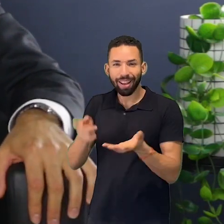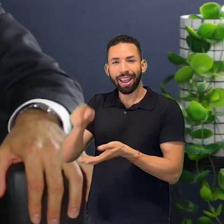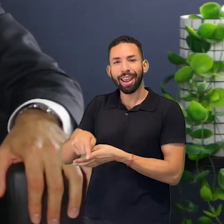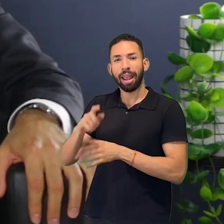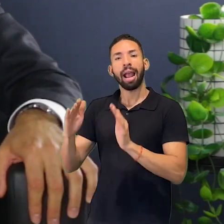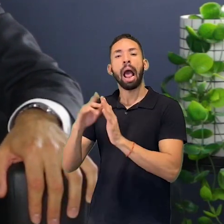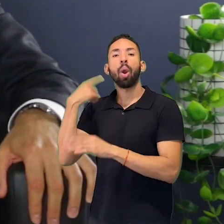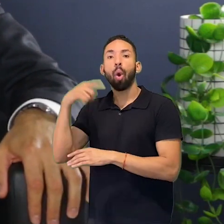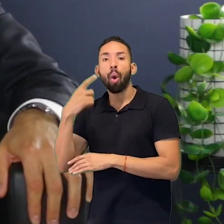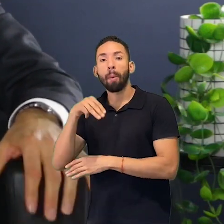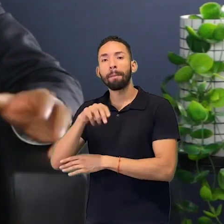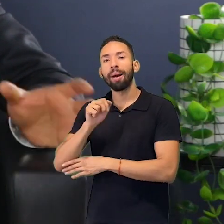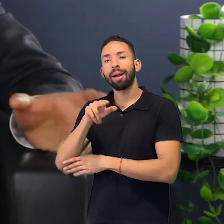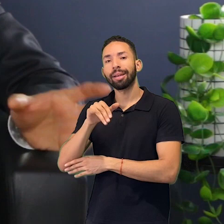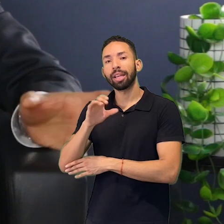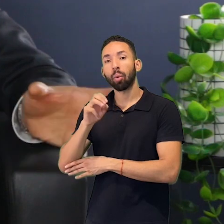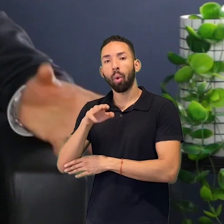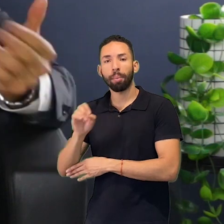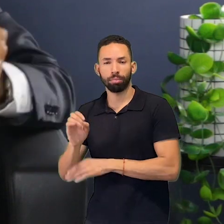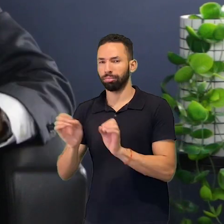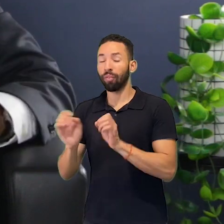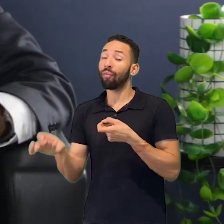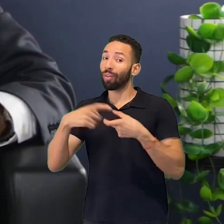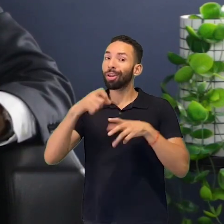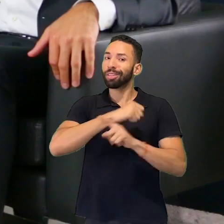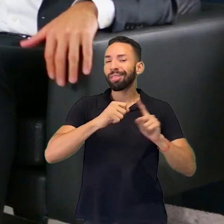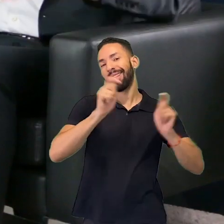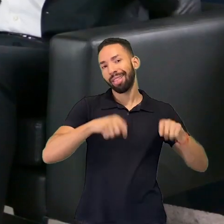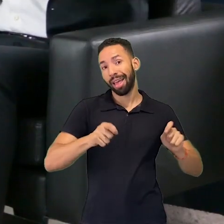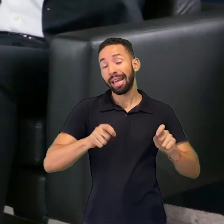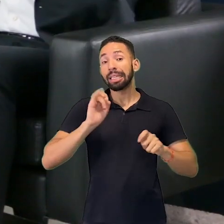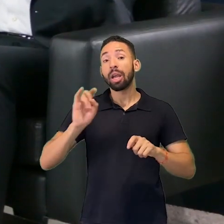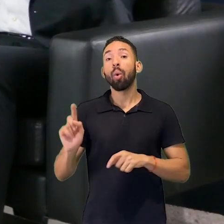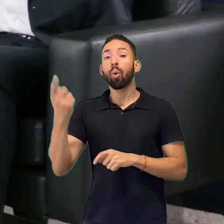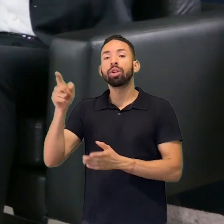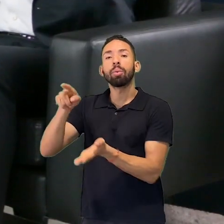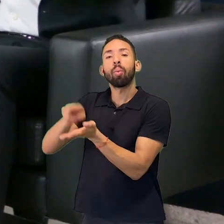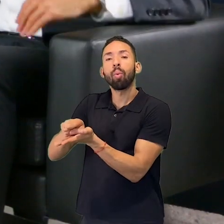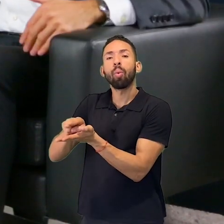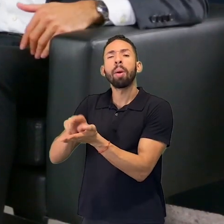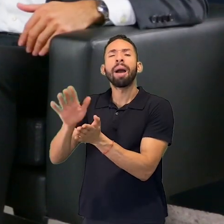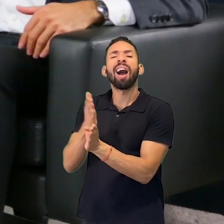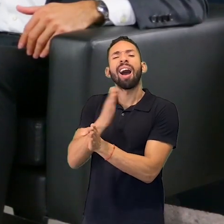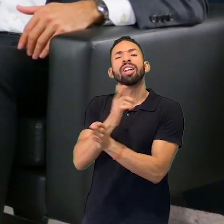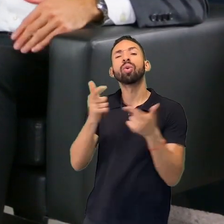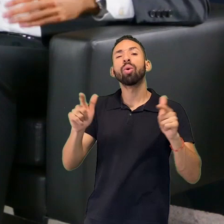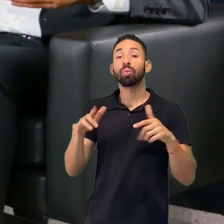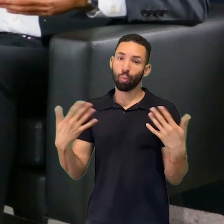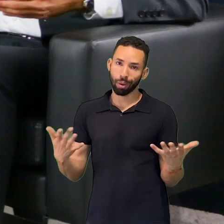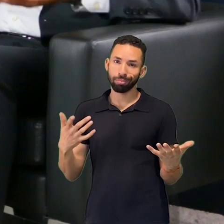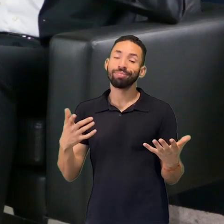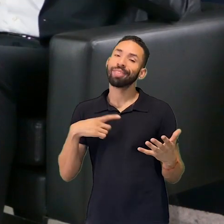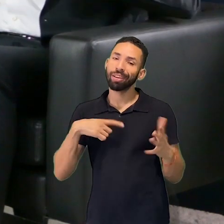antes de manicômio. Finalidade permanente é essa reinserção. Então, se esse é o último recurso, quais são os outros recursos?